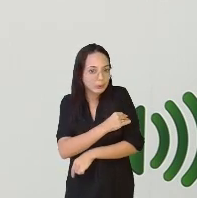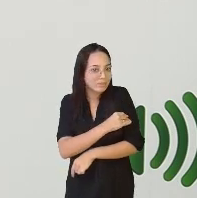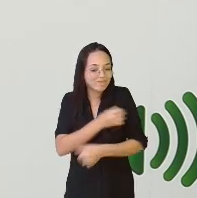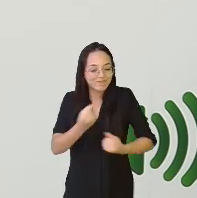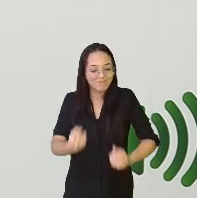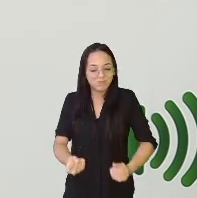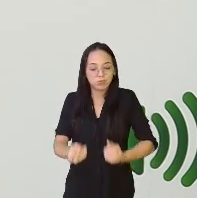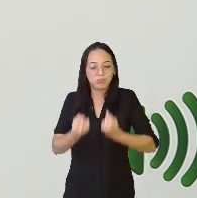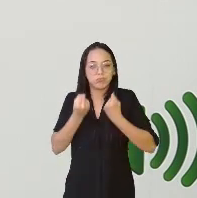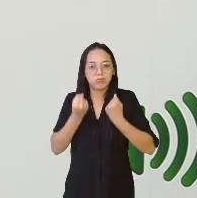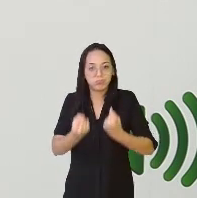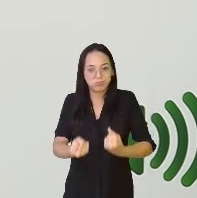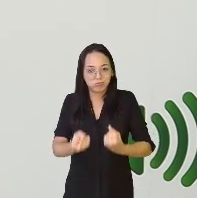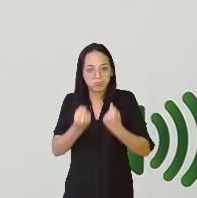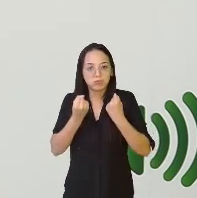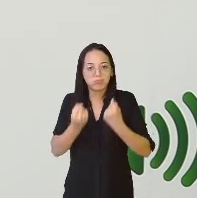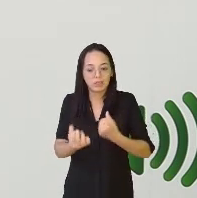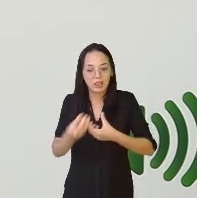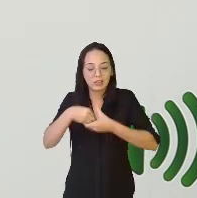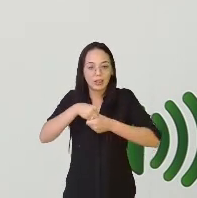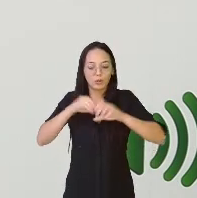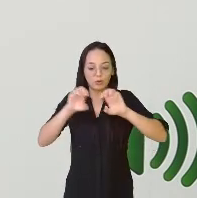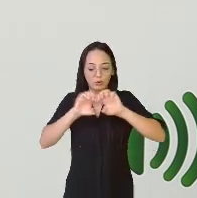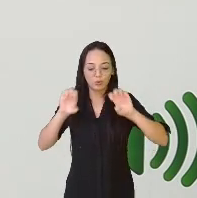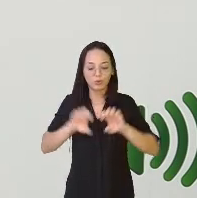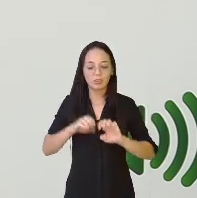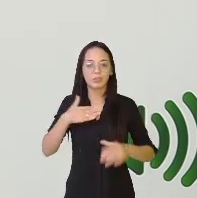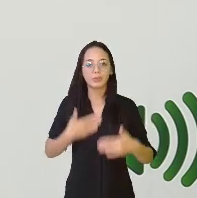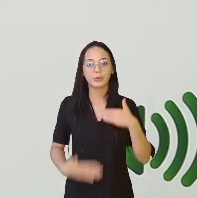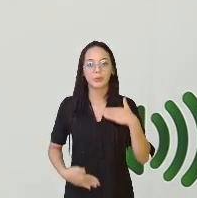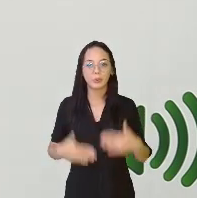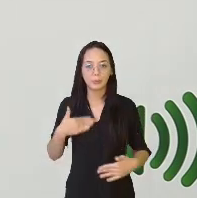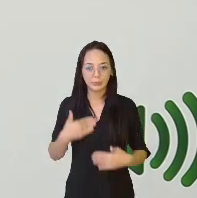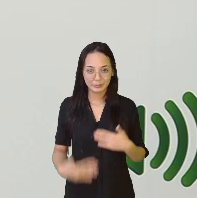grande peso na nossa estrutura corpórea, tá?